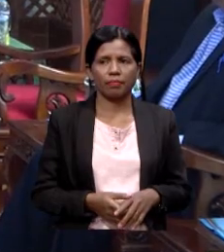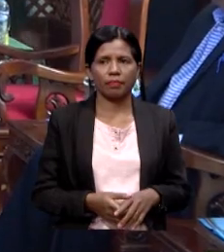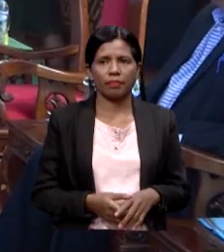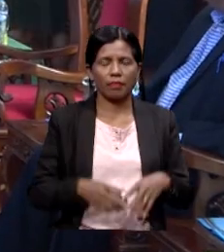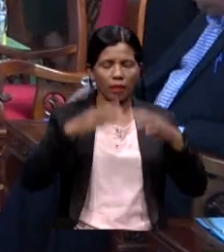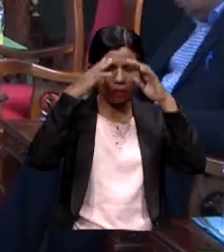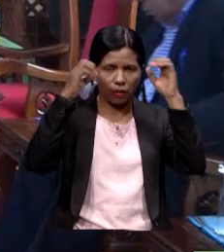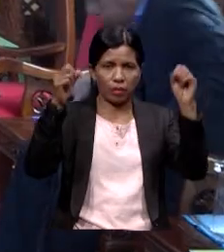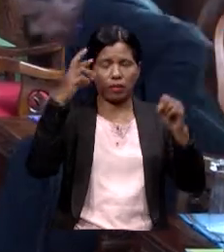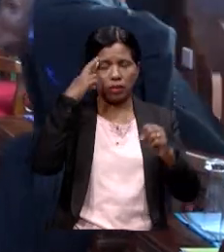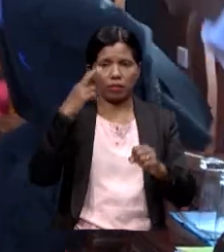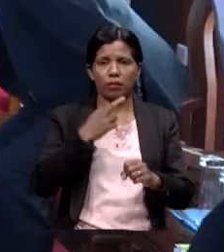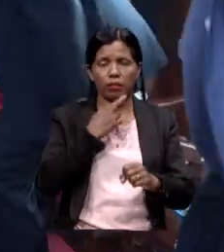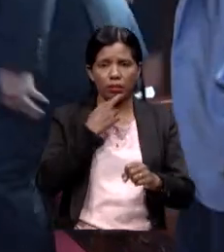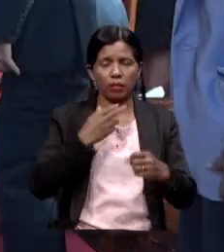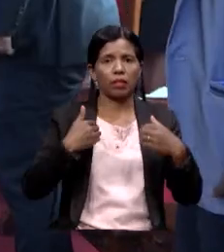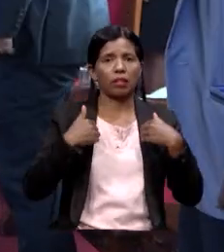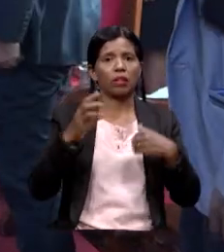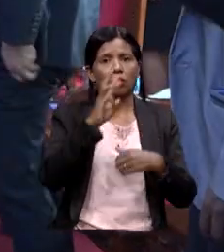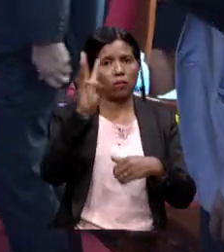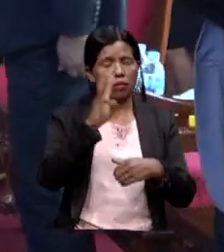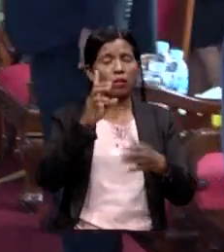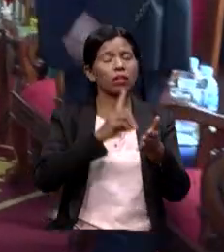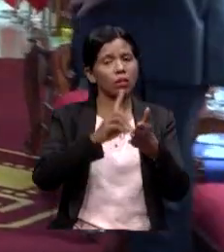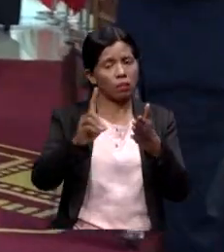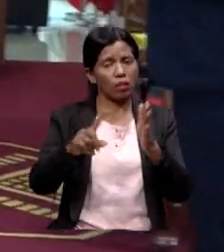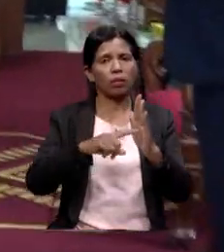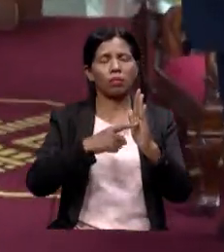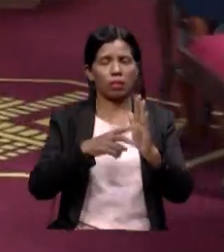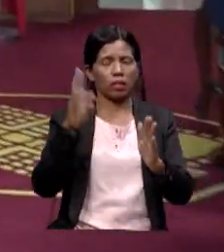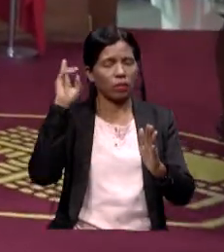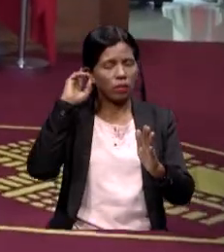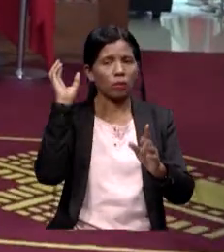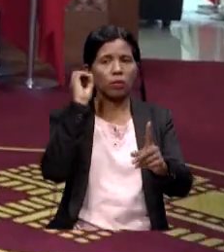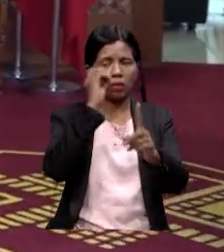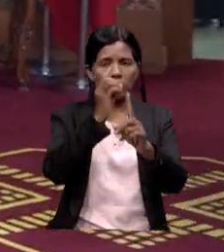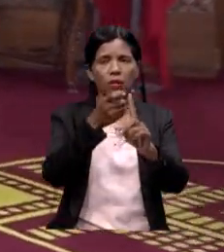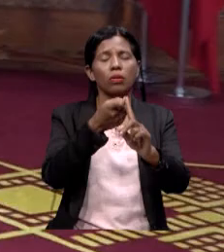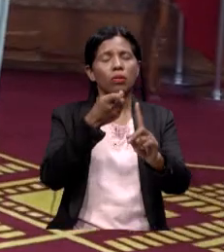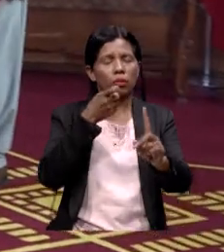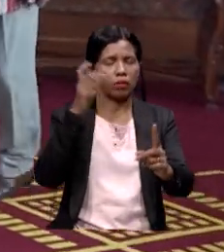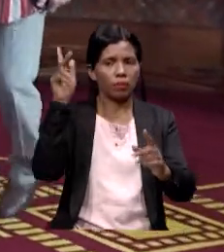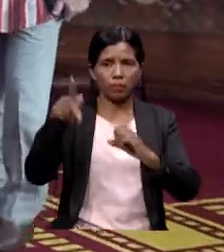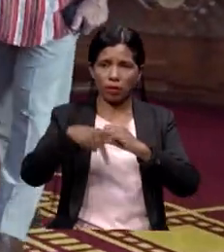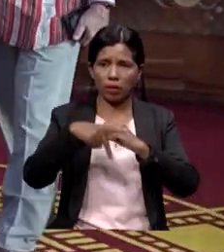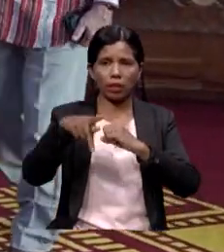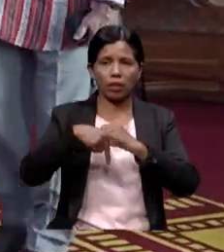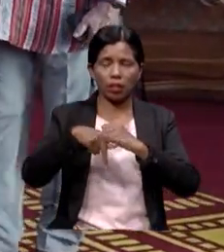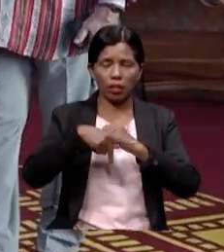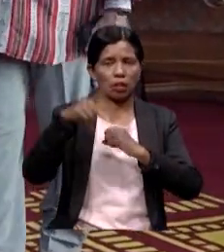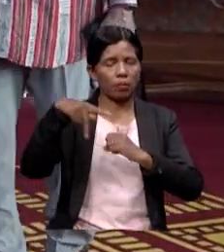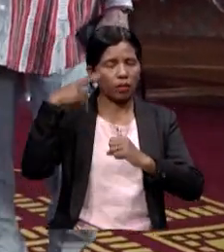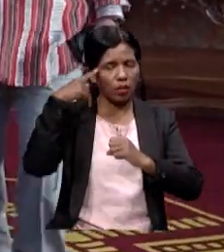Presidente Republika Zuz Ramzota e recorta semana ne, ha hurona opinião ho si partido político Sirenebe, reta na sento e ha